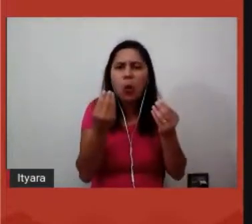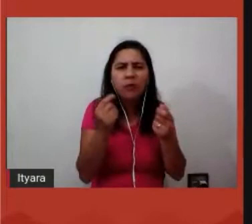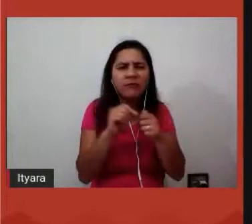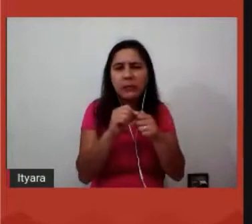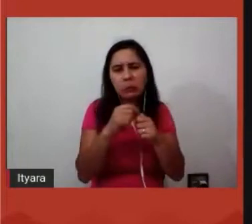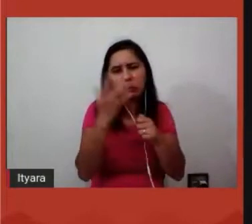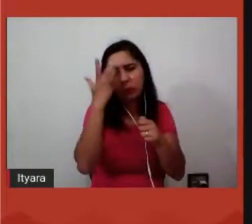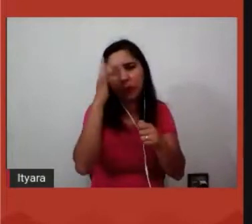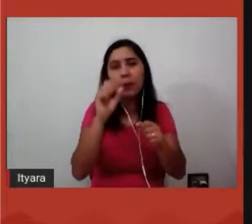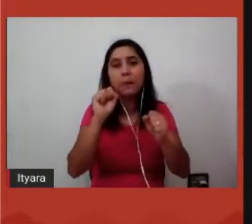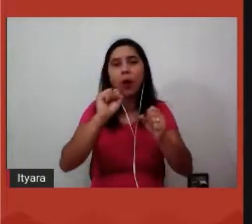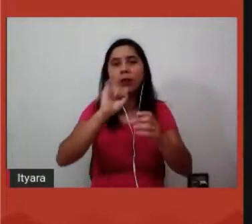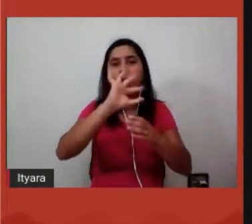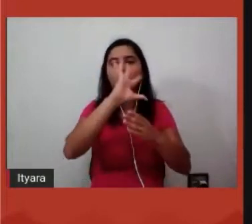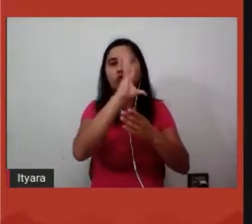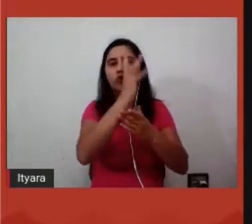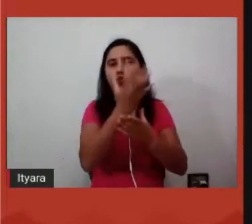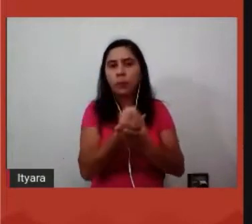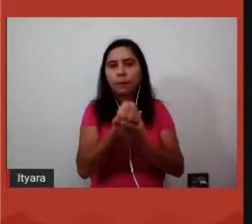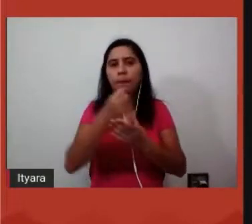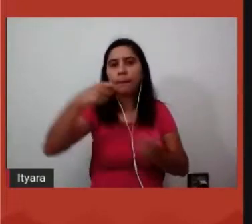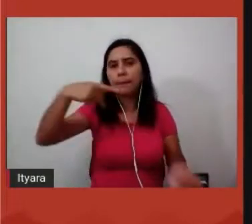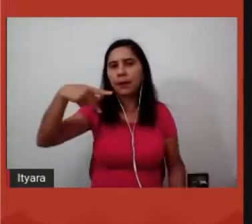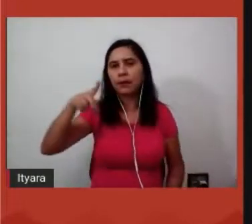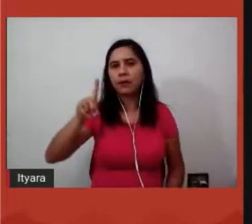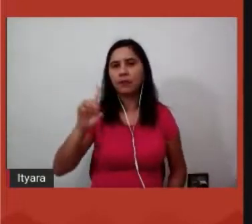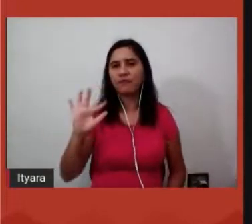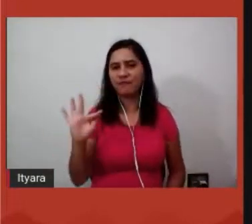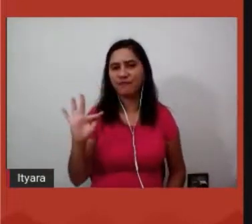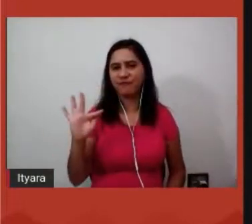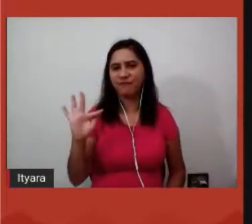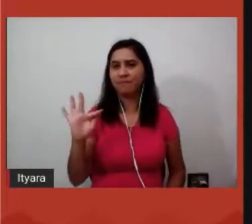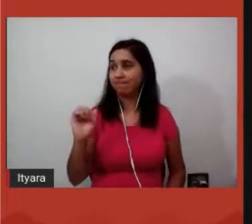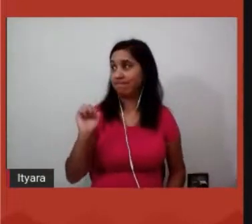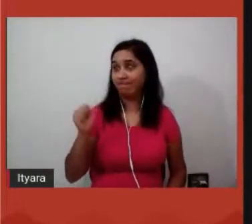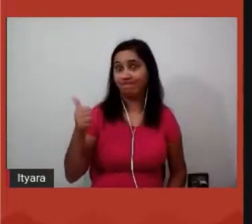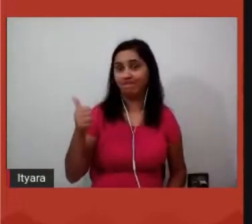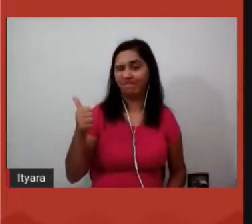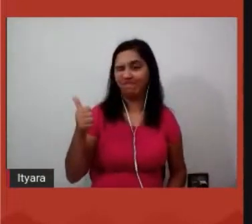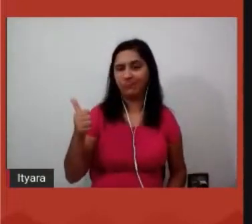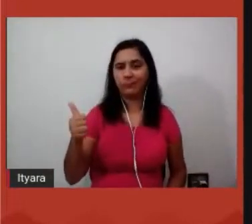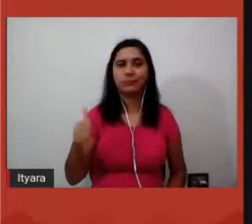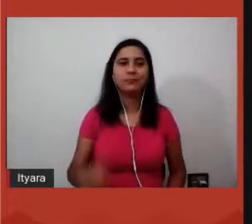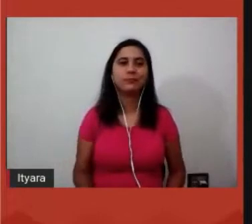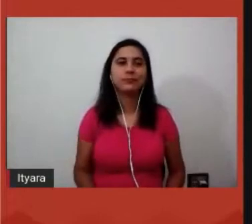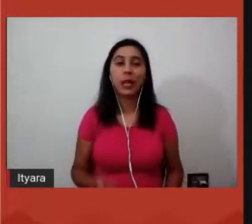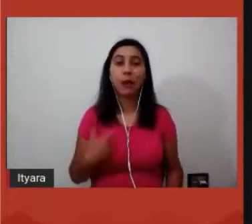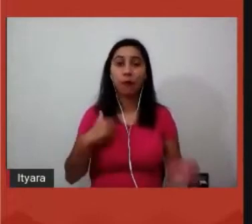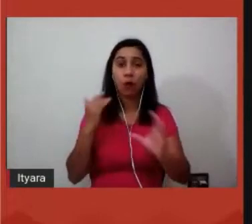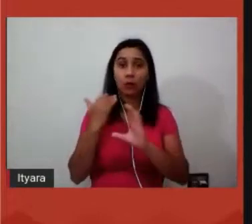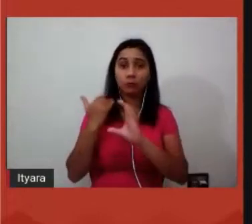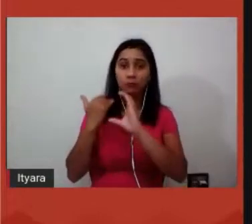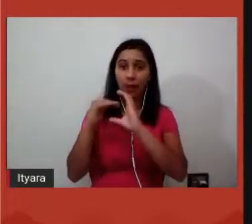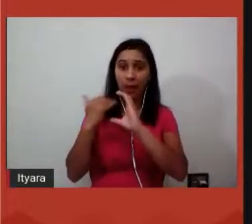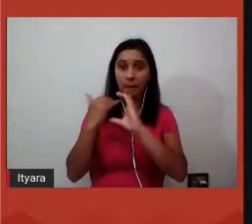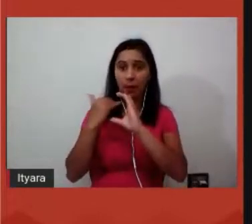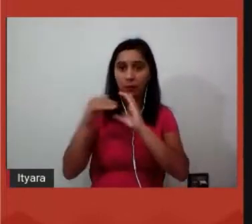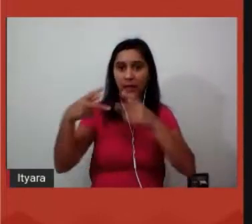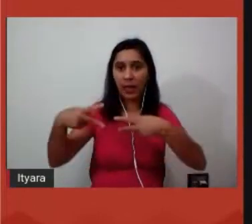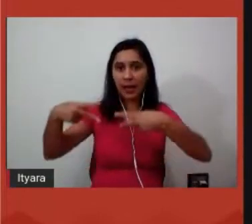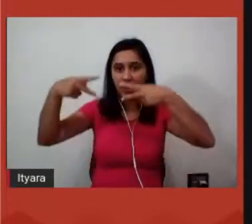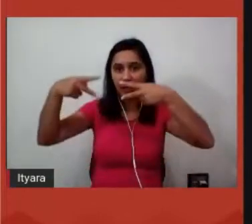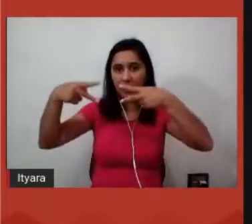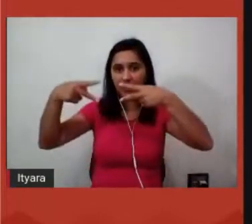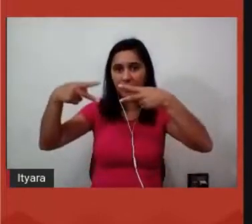tem como gerar um PDF, eu faço isso, pode deixar. Boa. É, eu vou mandar no e-mail o link para